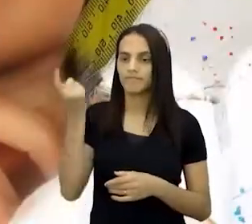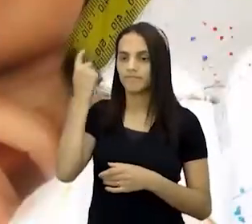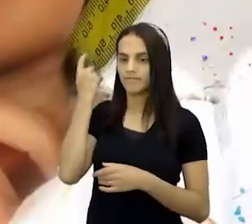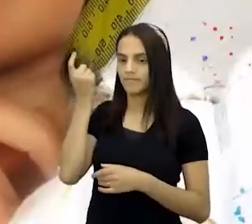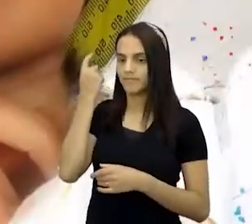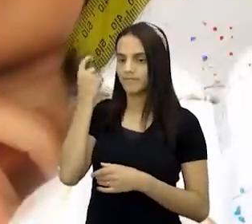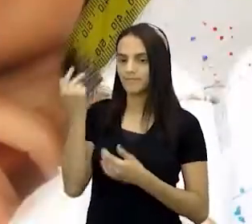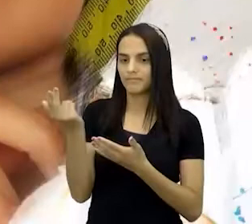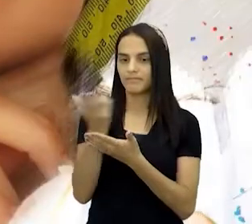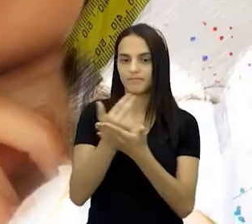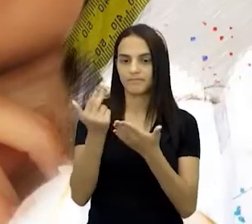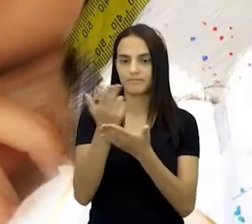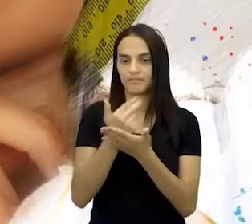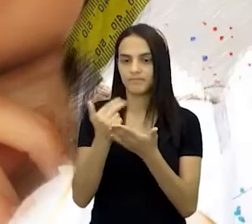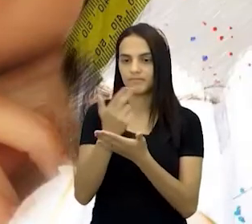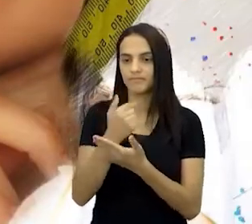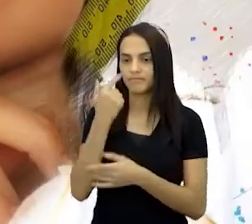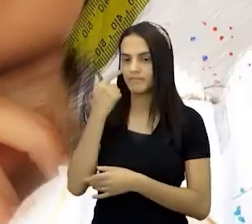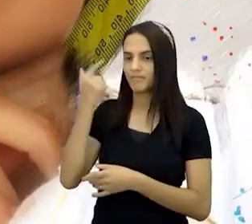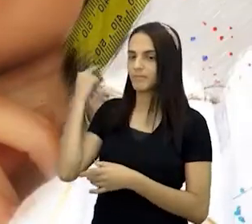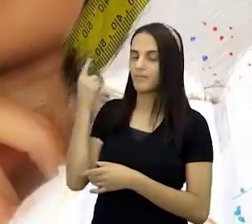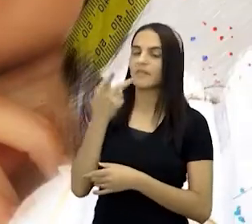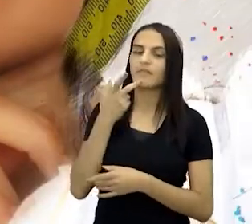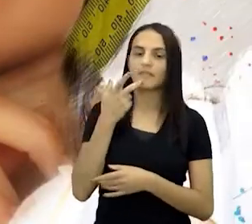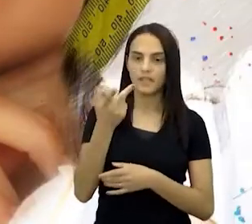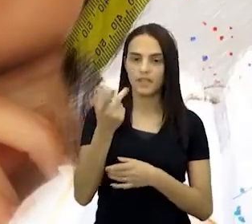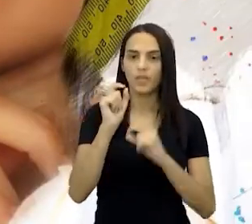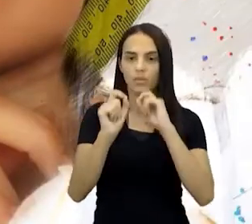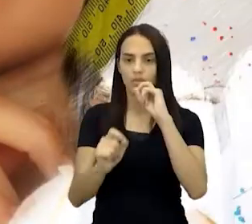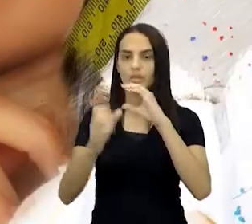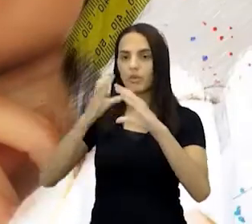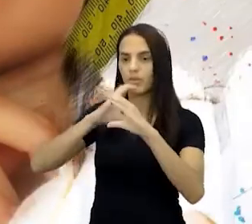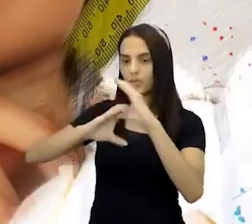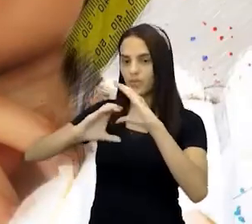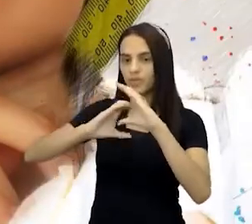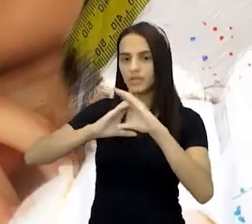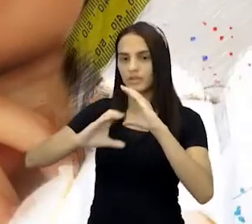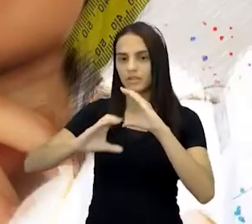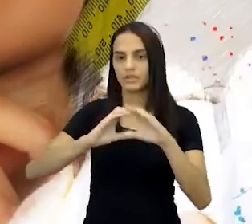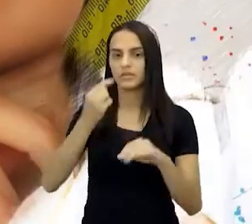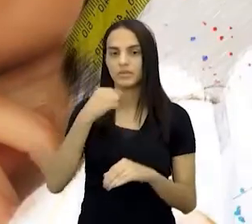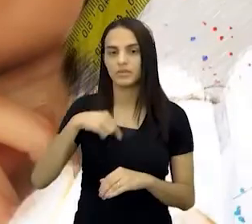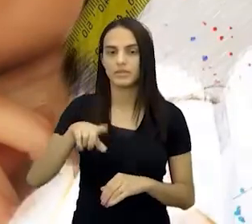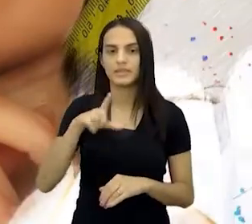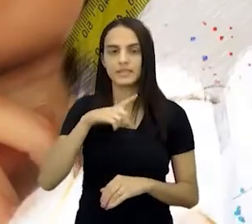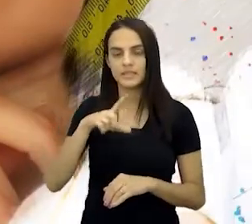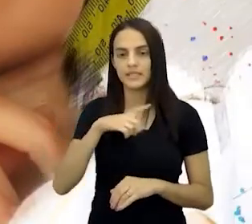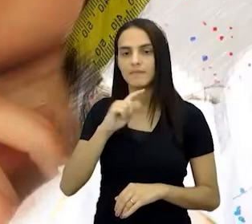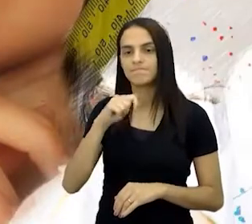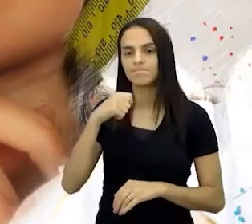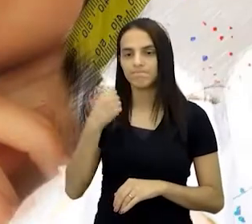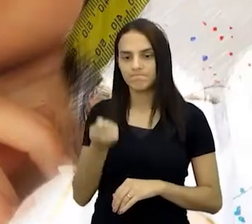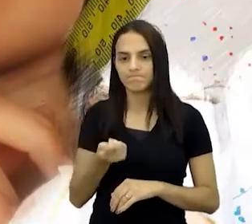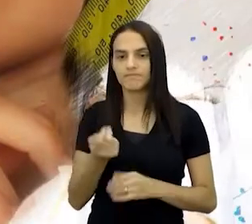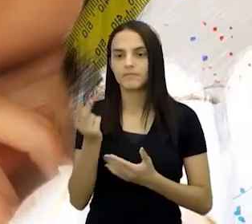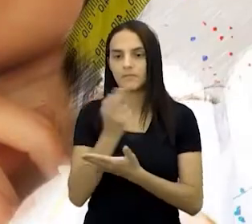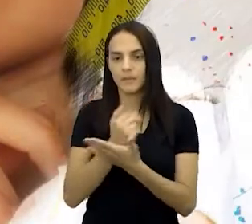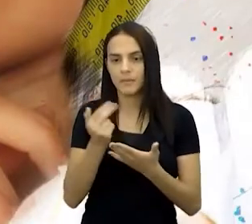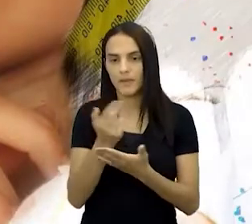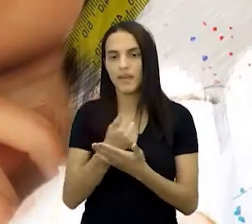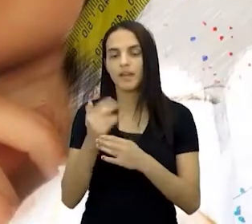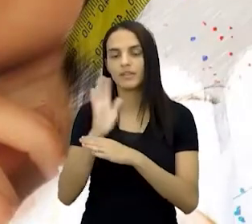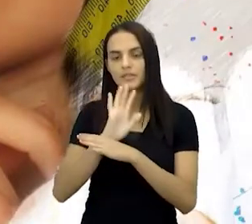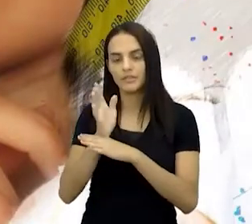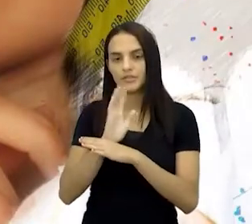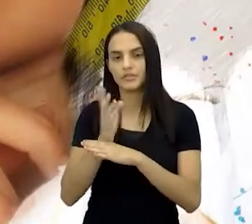muito bacana, né, que vai falar um pouco sobre essa comunicação já, né? Então, a gente tem símbolos, né, imagens, evidenciam